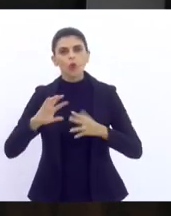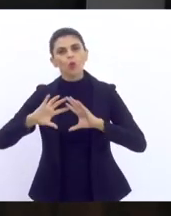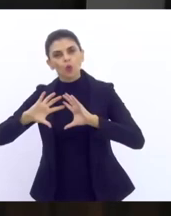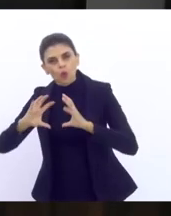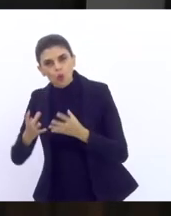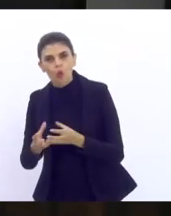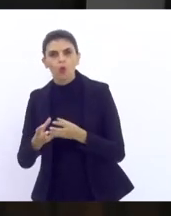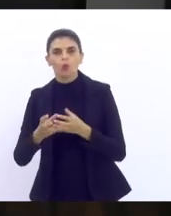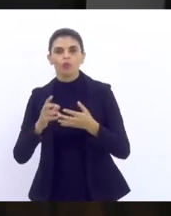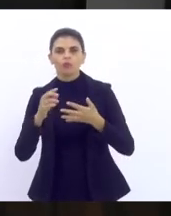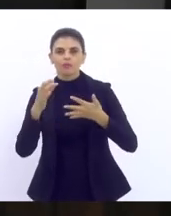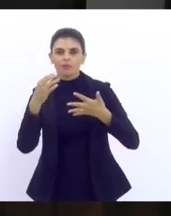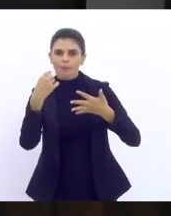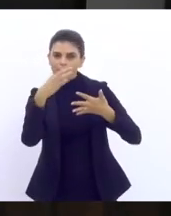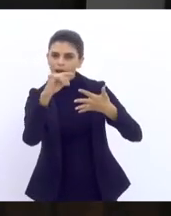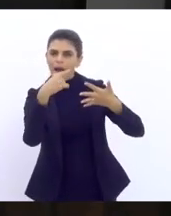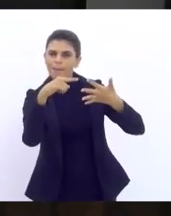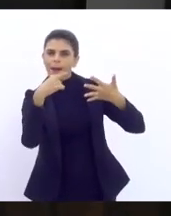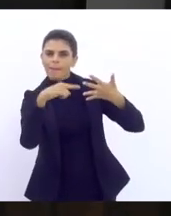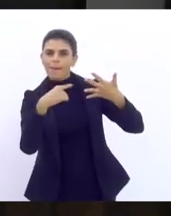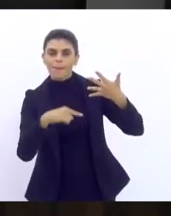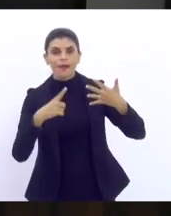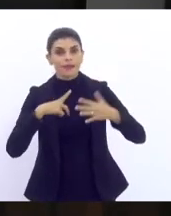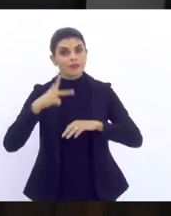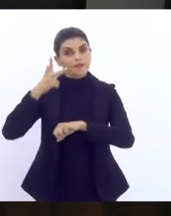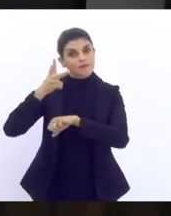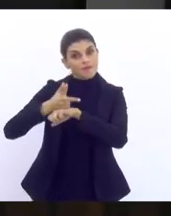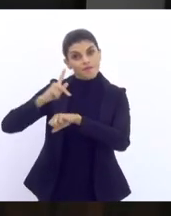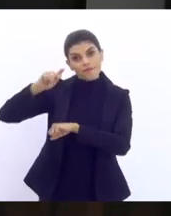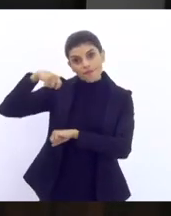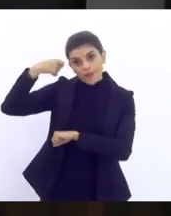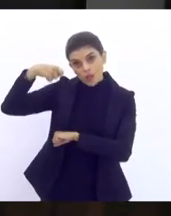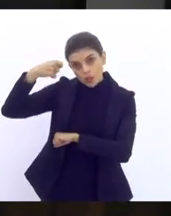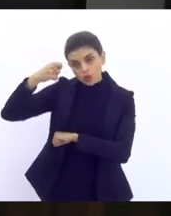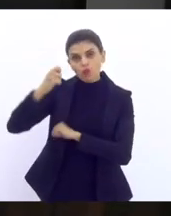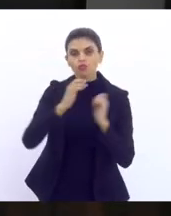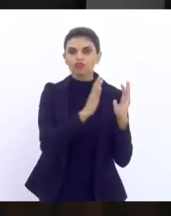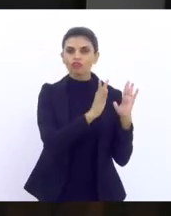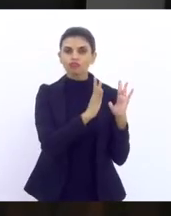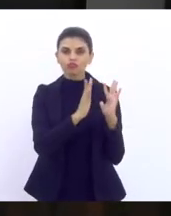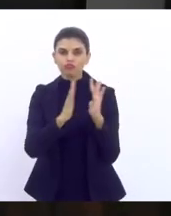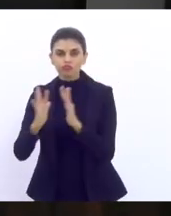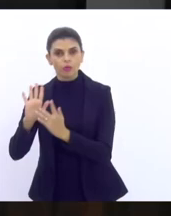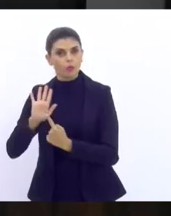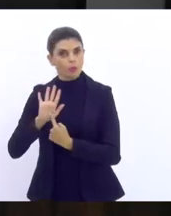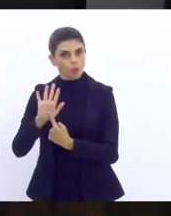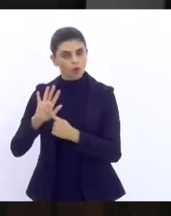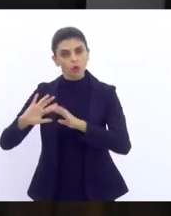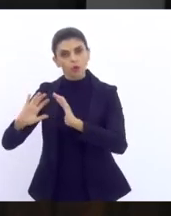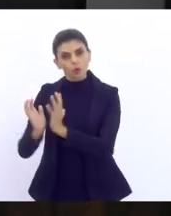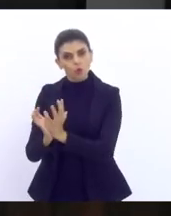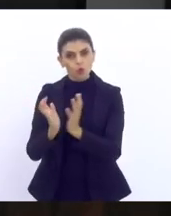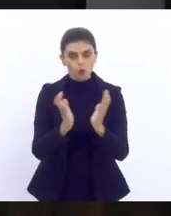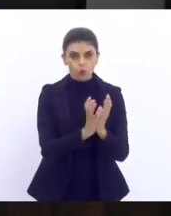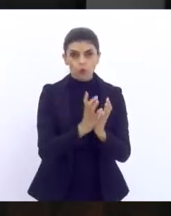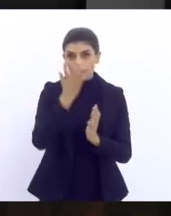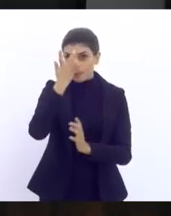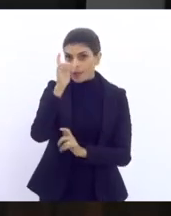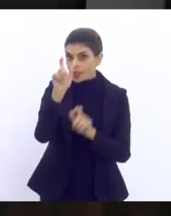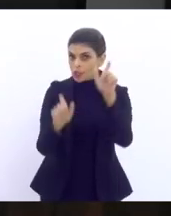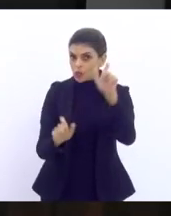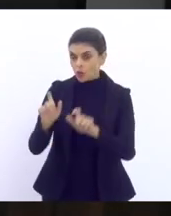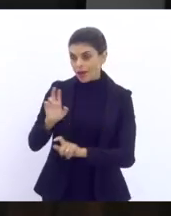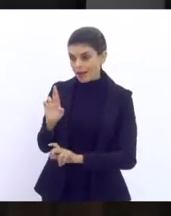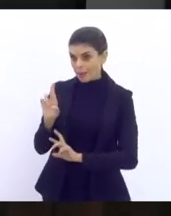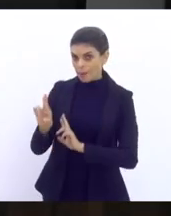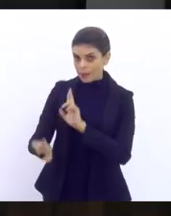aqui falados. Teremos vídeos demonstrando um pouco do trabalho de cada grupo. Os representantes a serem